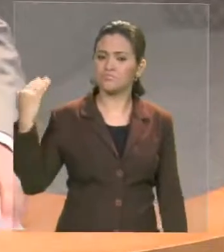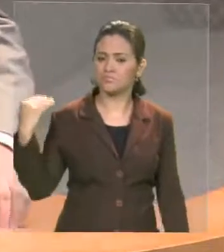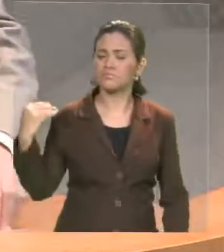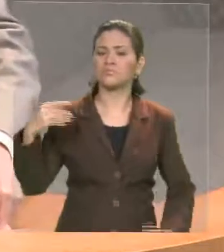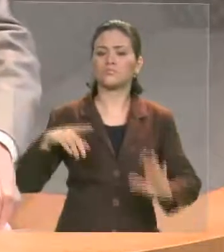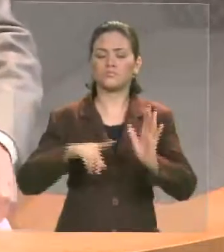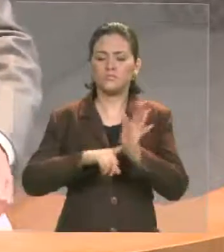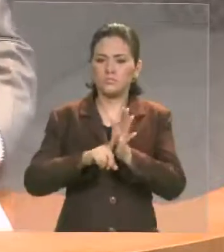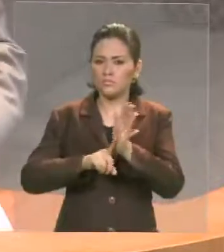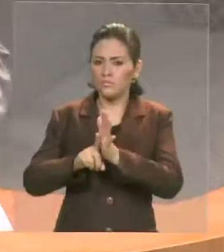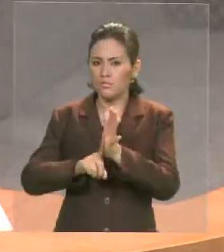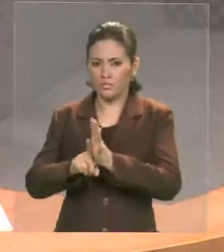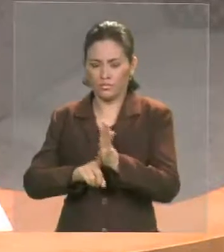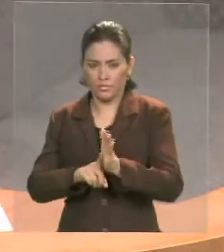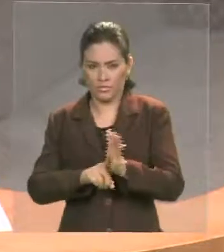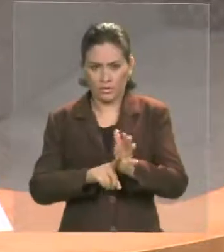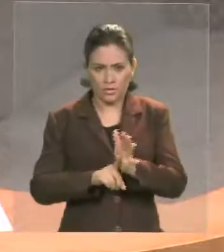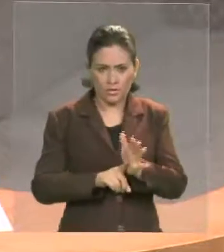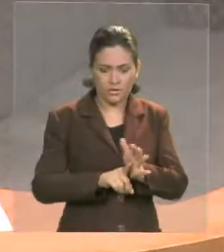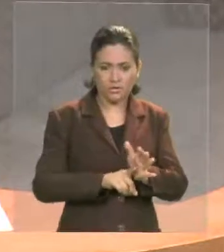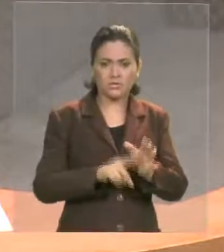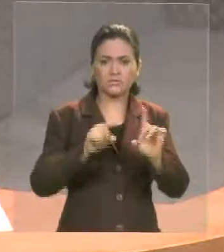pelo Instituto DataM,